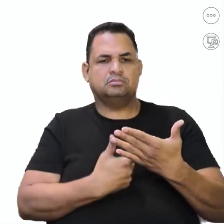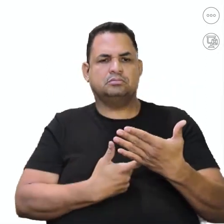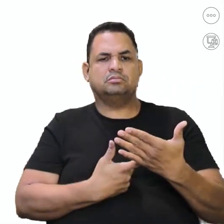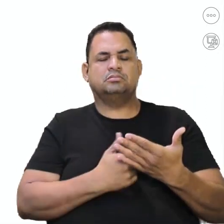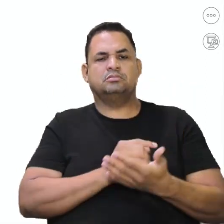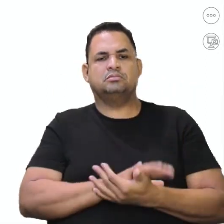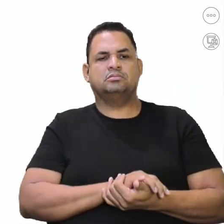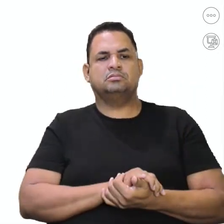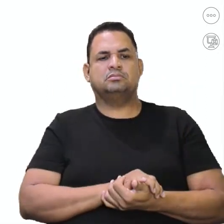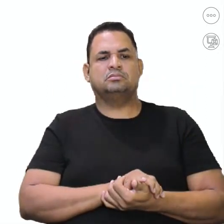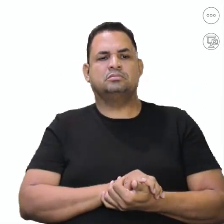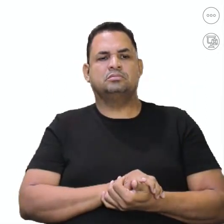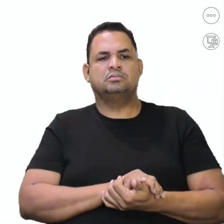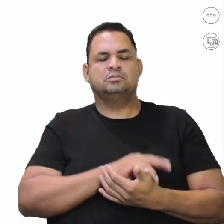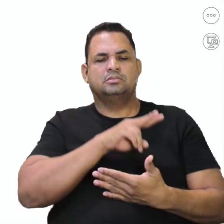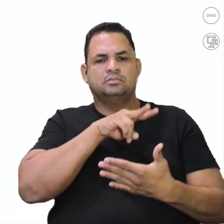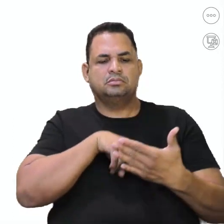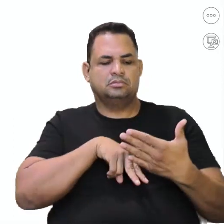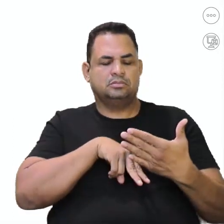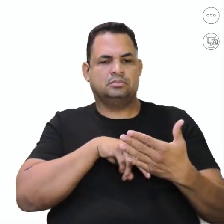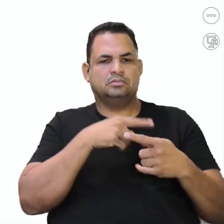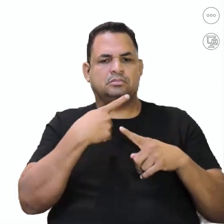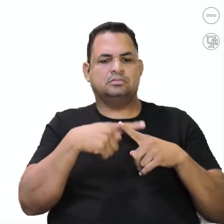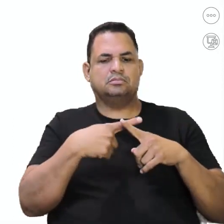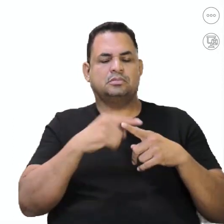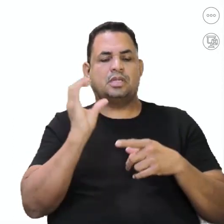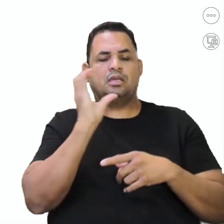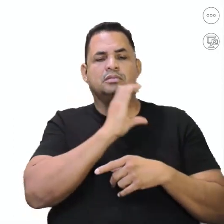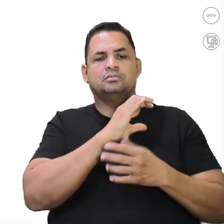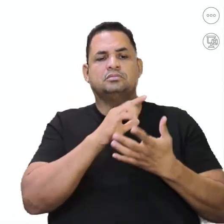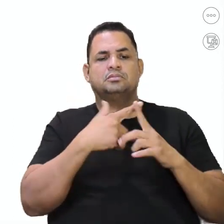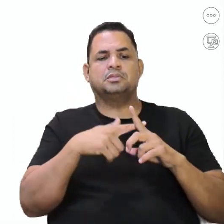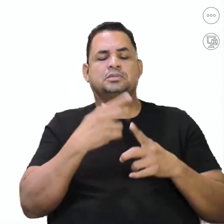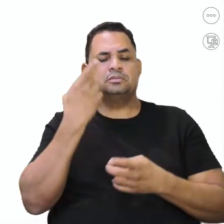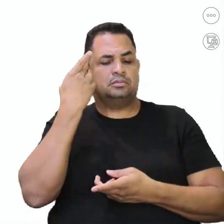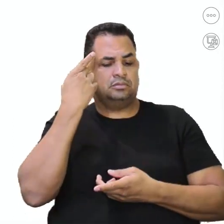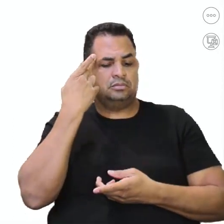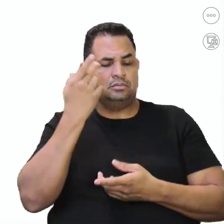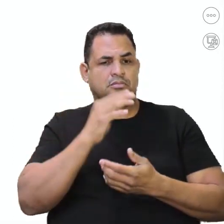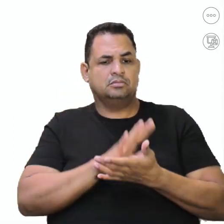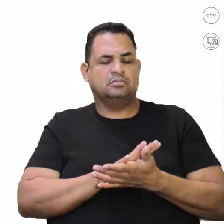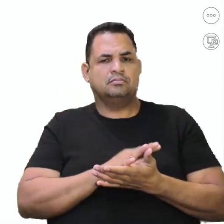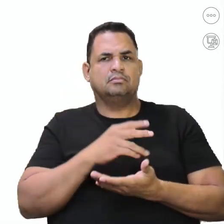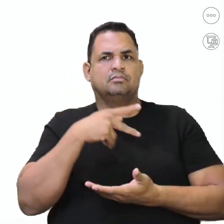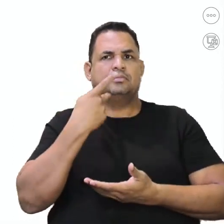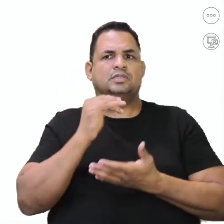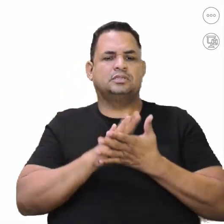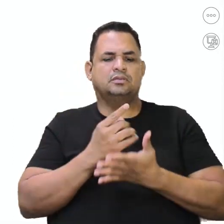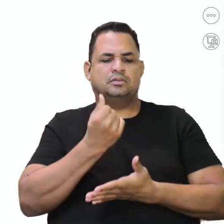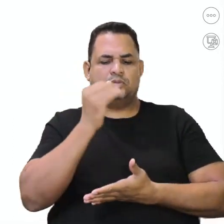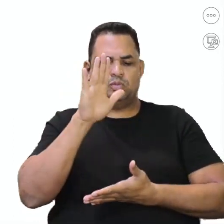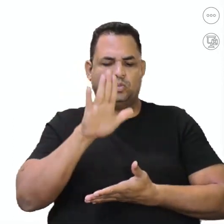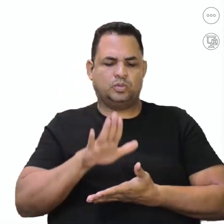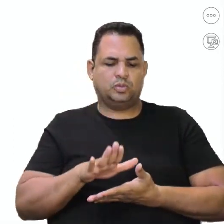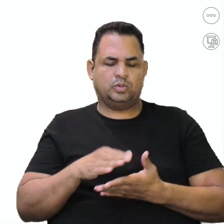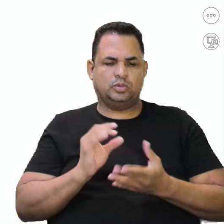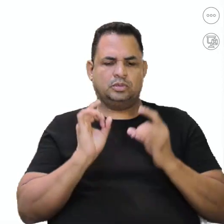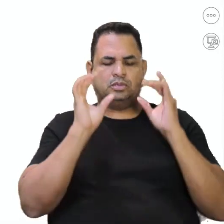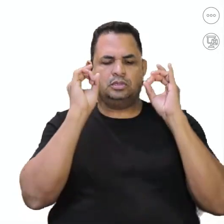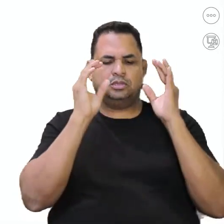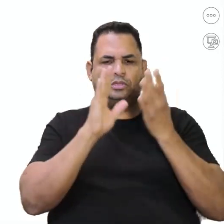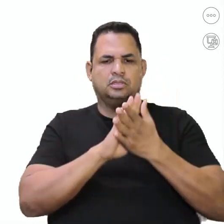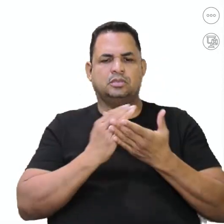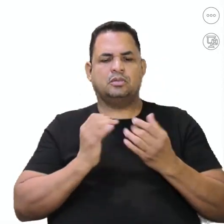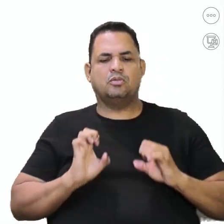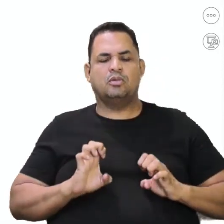certo? E ele é para ser lido. Por que de uma forma rápida? Porque geralmente o flyer fala sobre uma promoção especial, uma